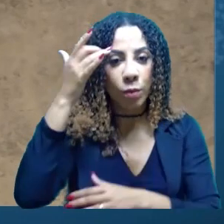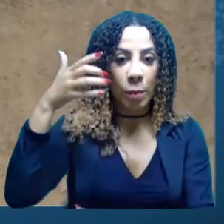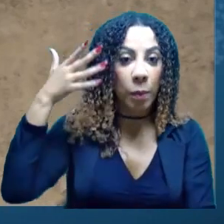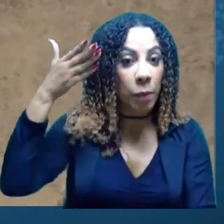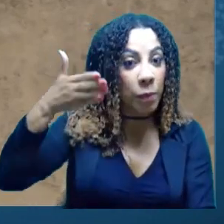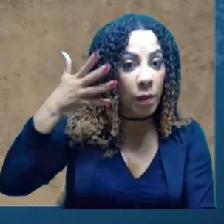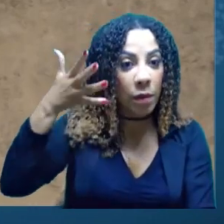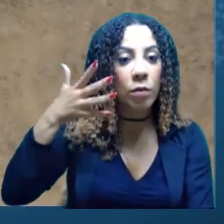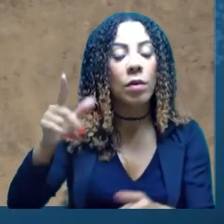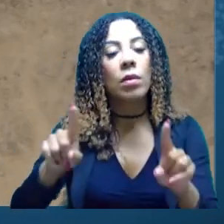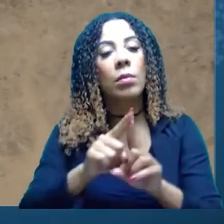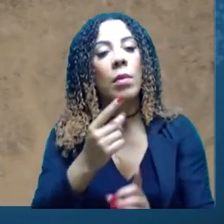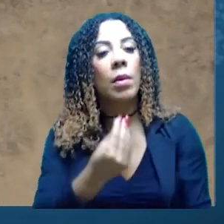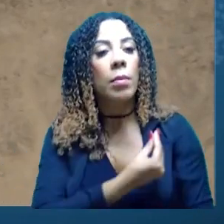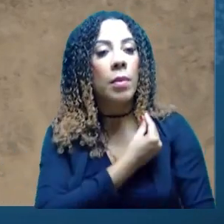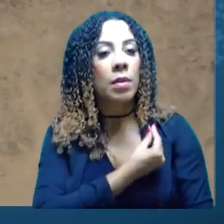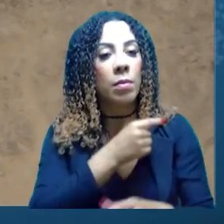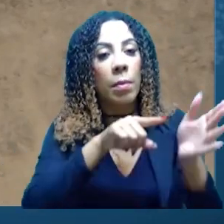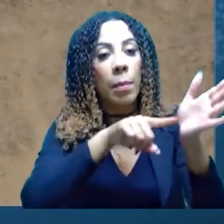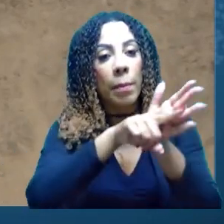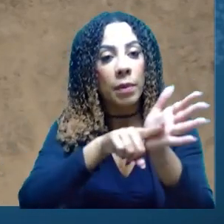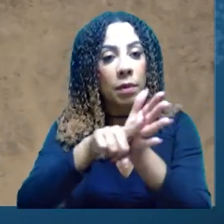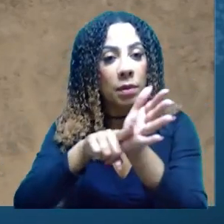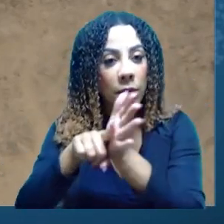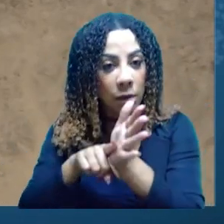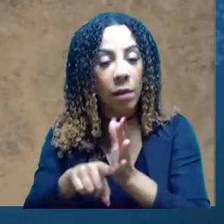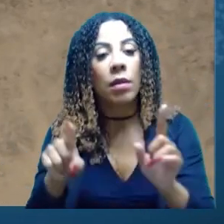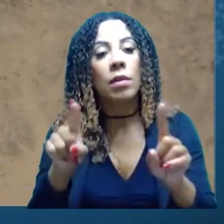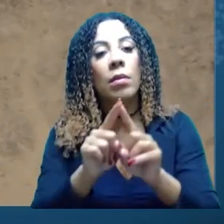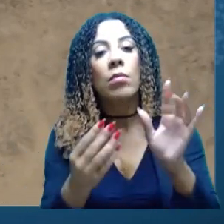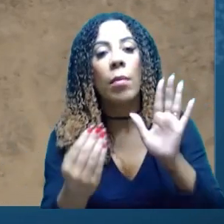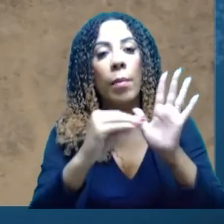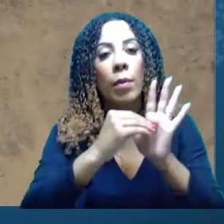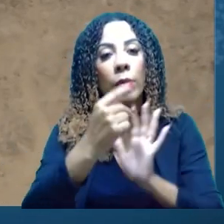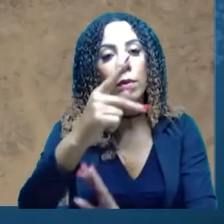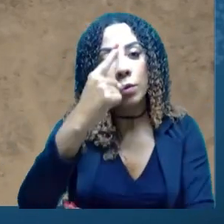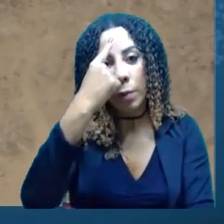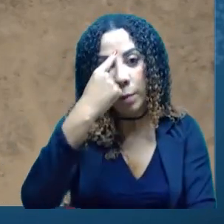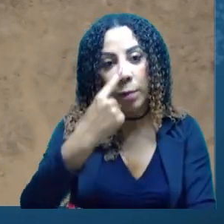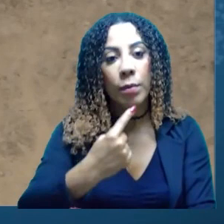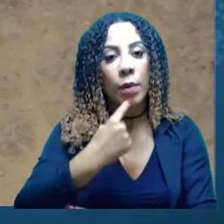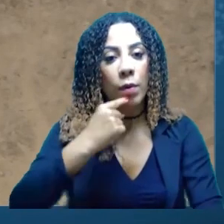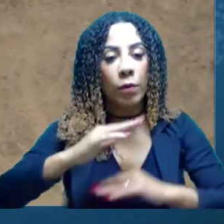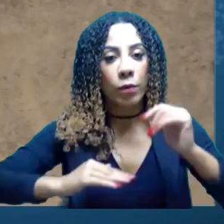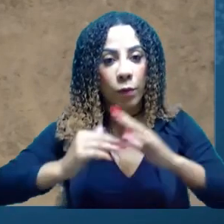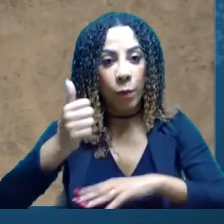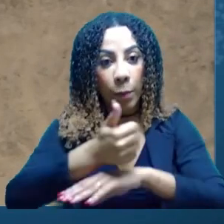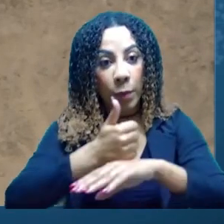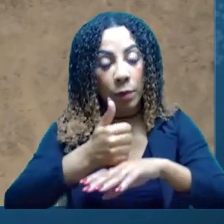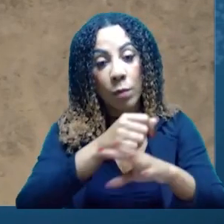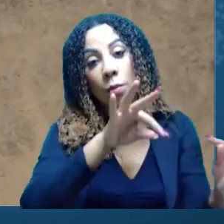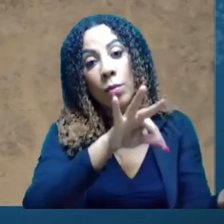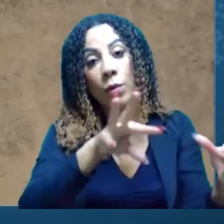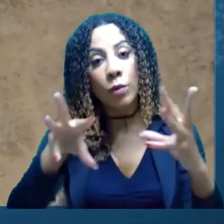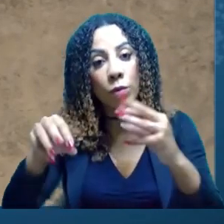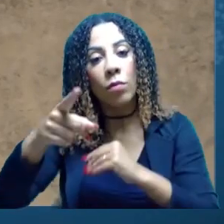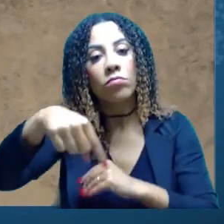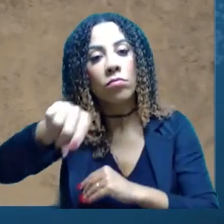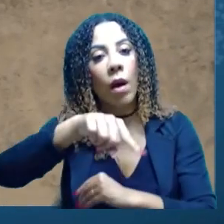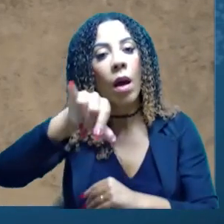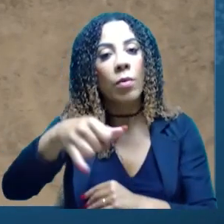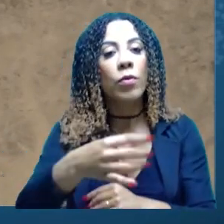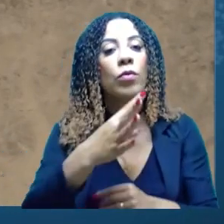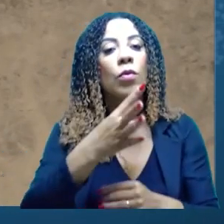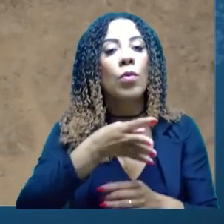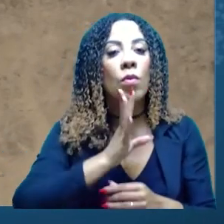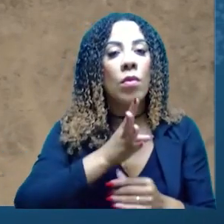de satisfação, incluir o seu perfil profissional para que todos os participantes do evento se conheçam, troquem